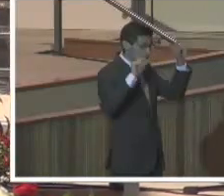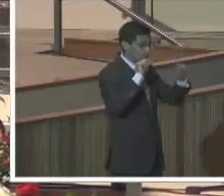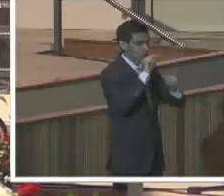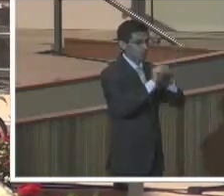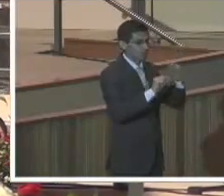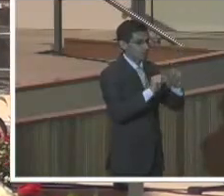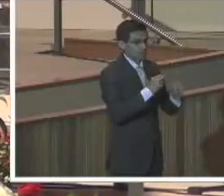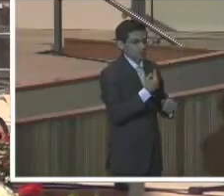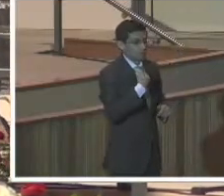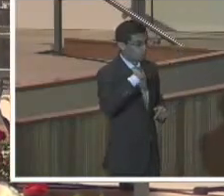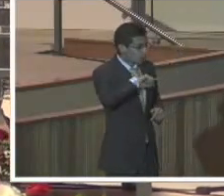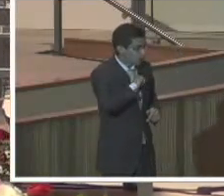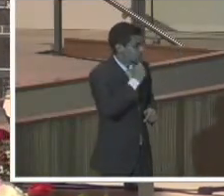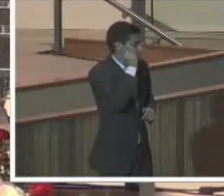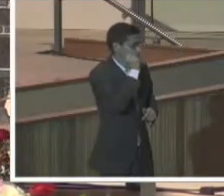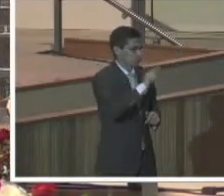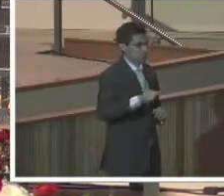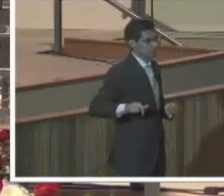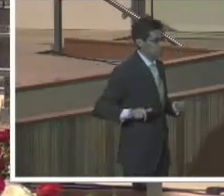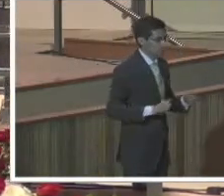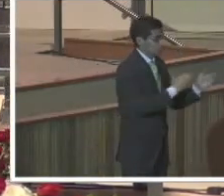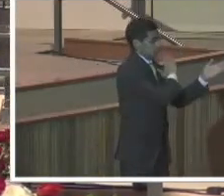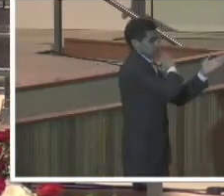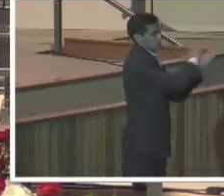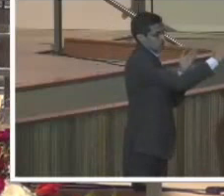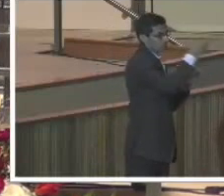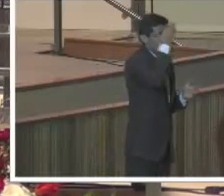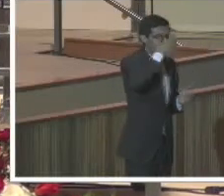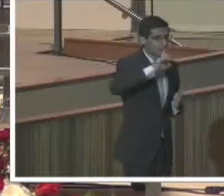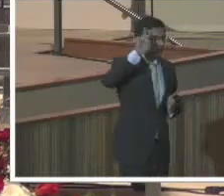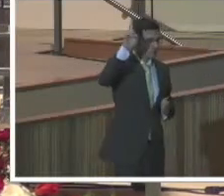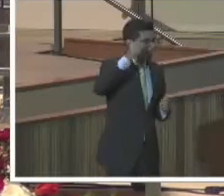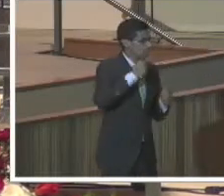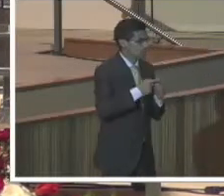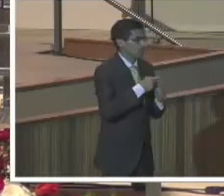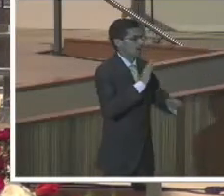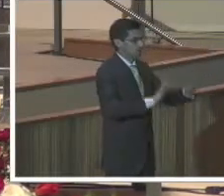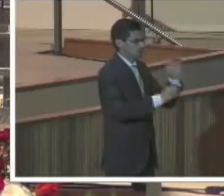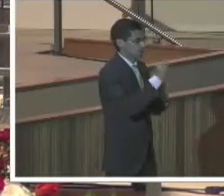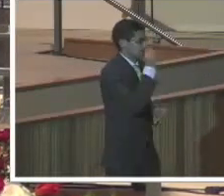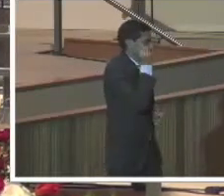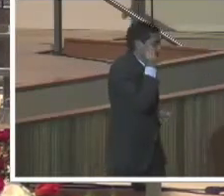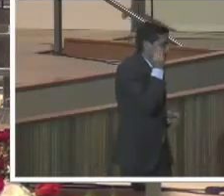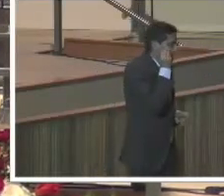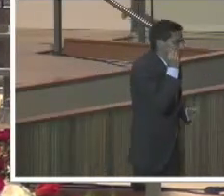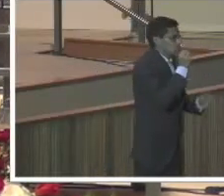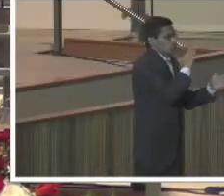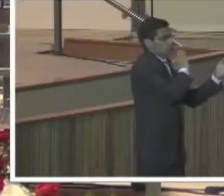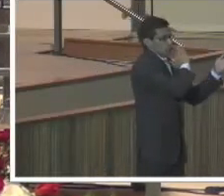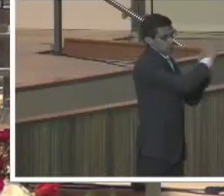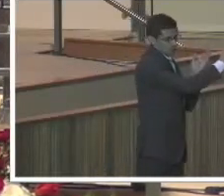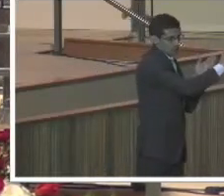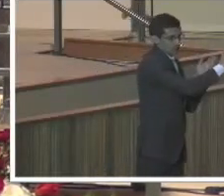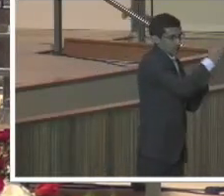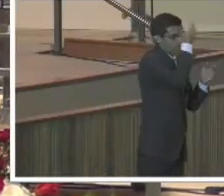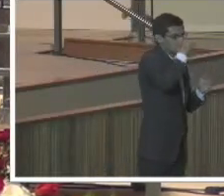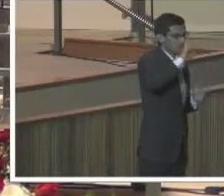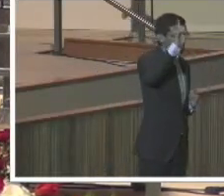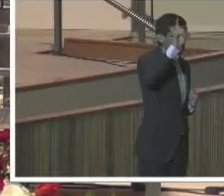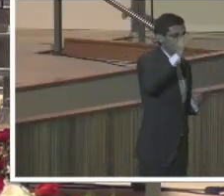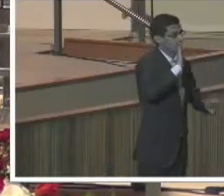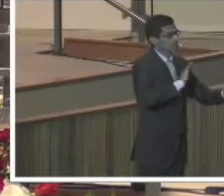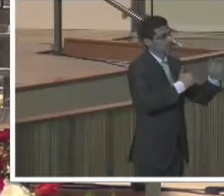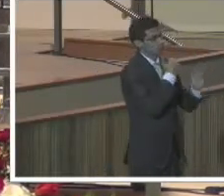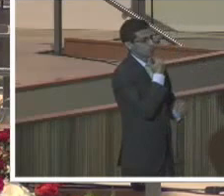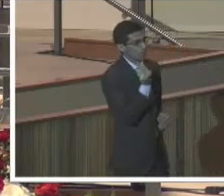de fugir, porque mesmo que eu fuja a vida inteira e morra, eu vou